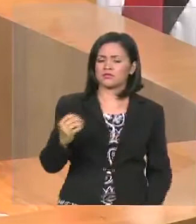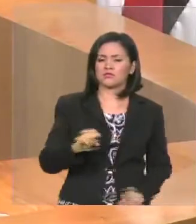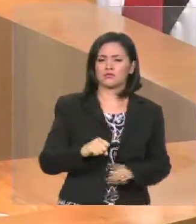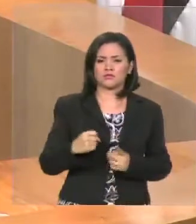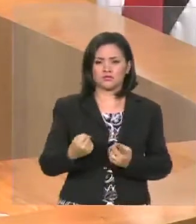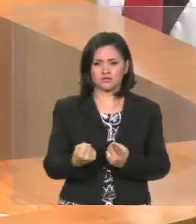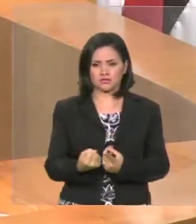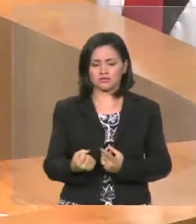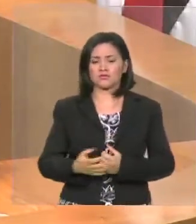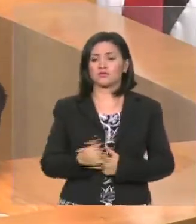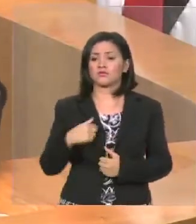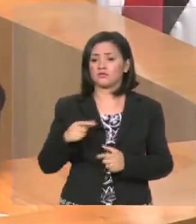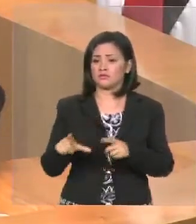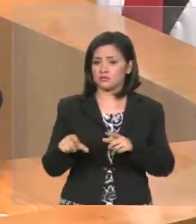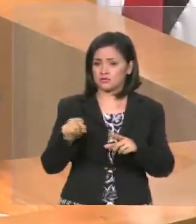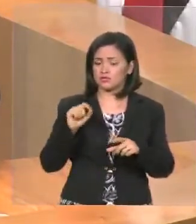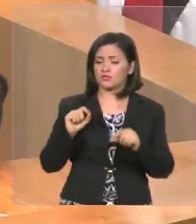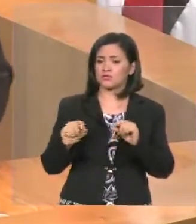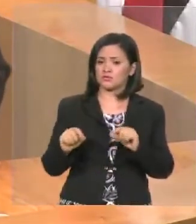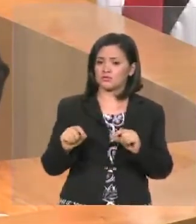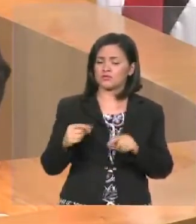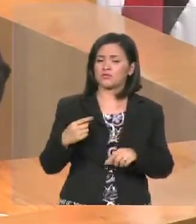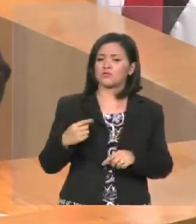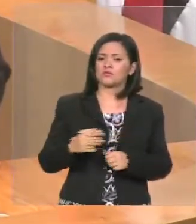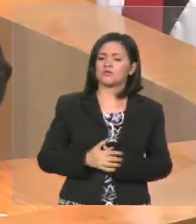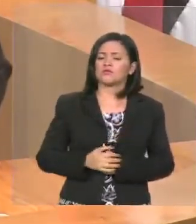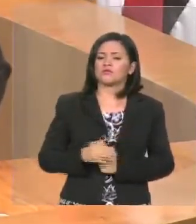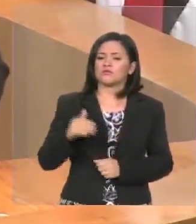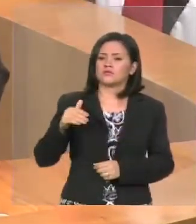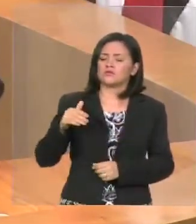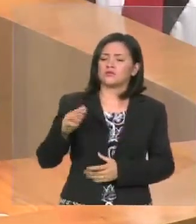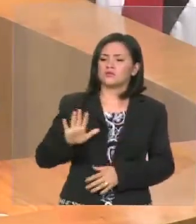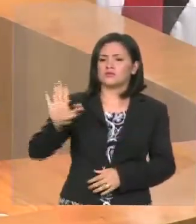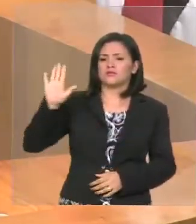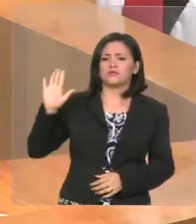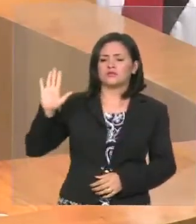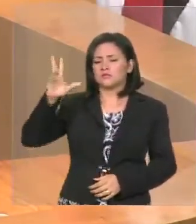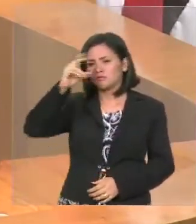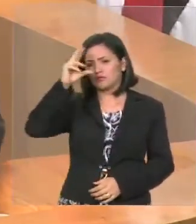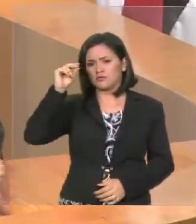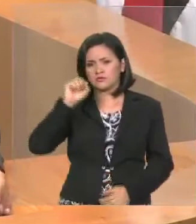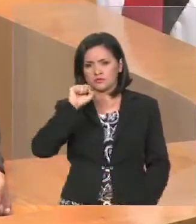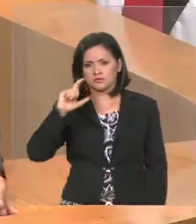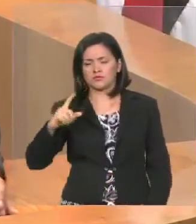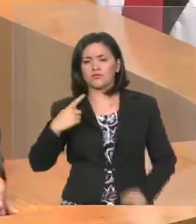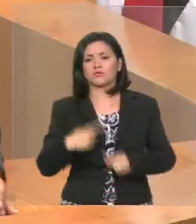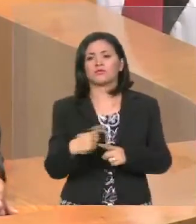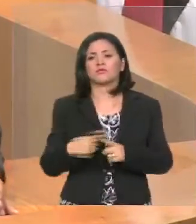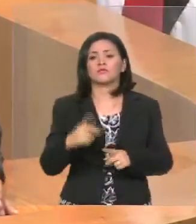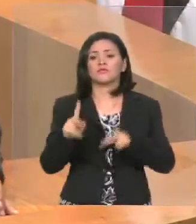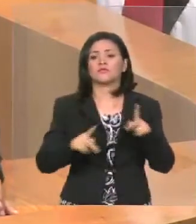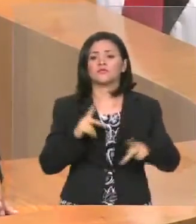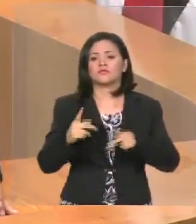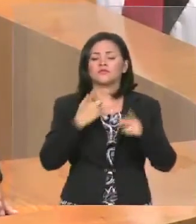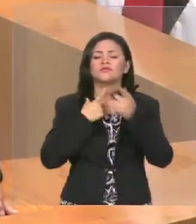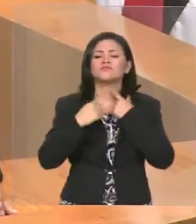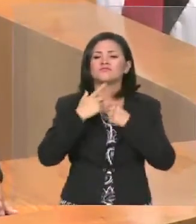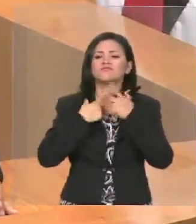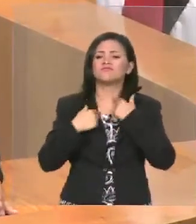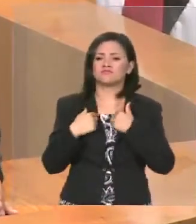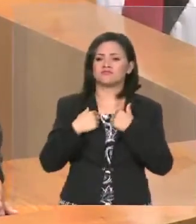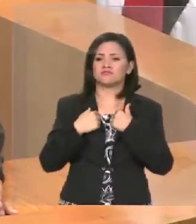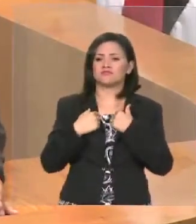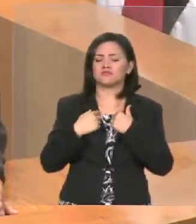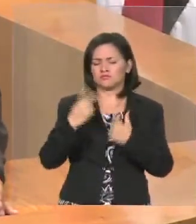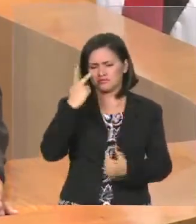Luís após escutar um chamado nas ruas. A minha candidatura não surgiu de um desejo próprio ou arquitetado em um